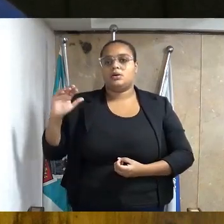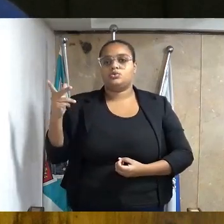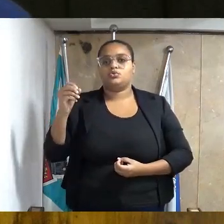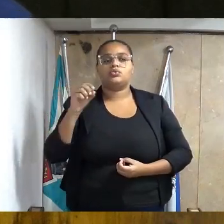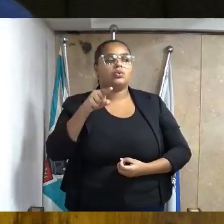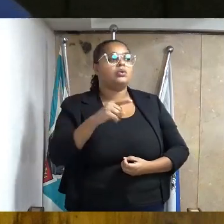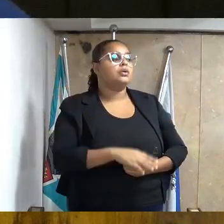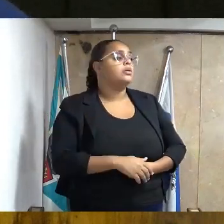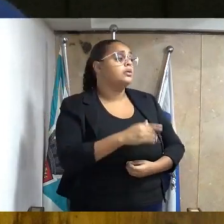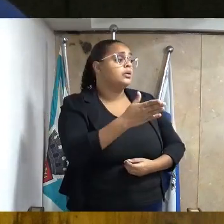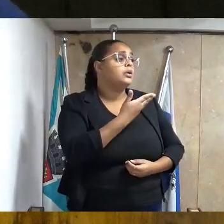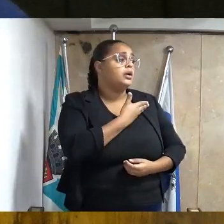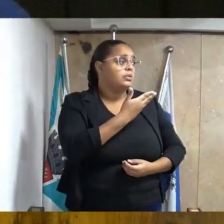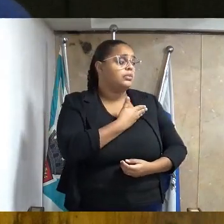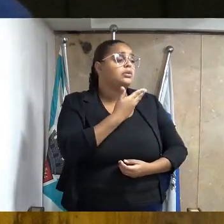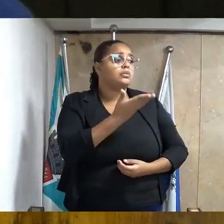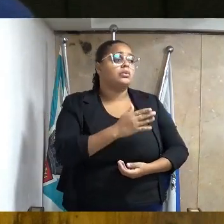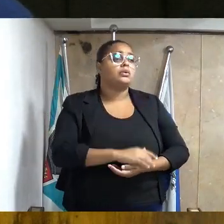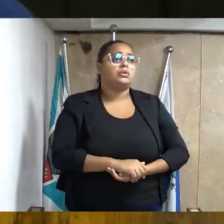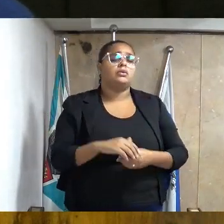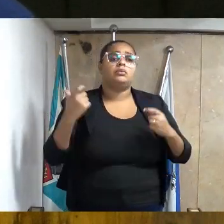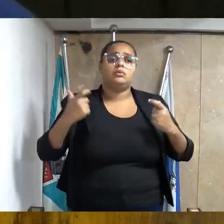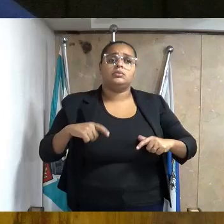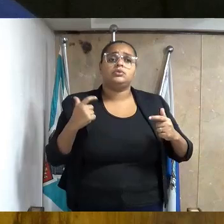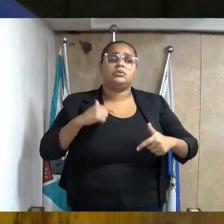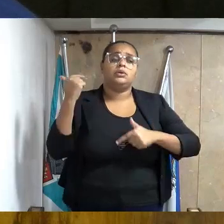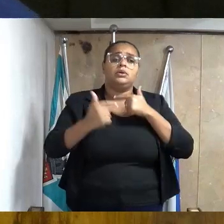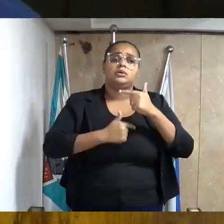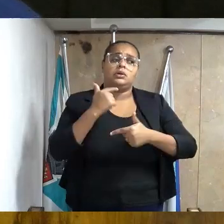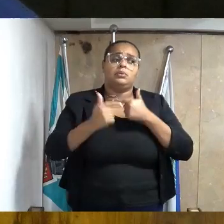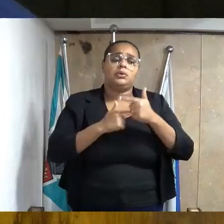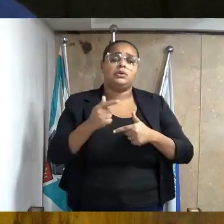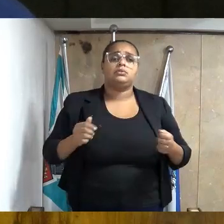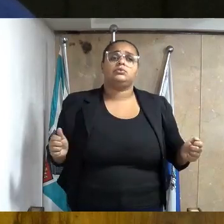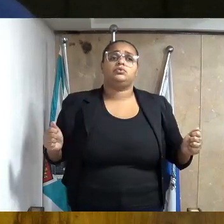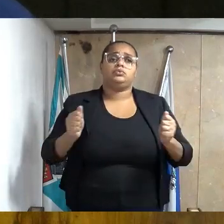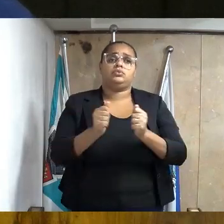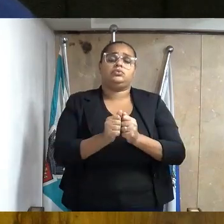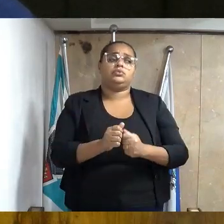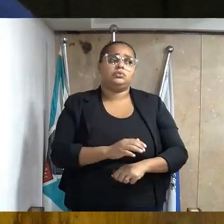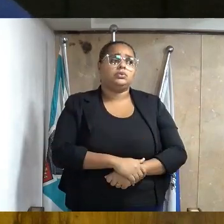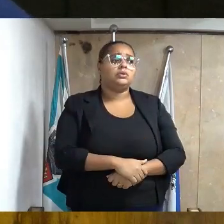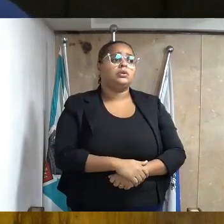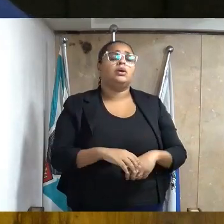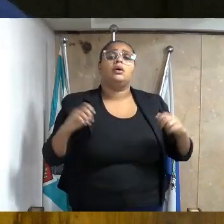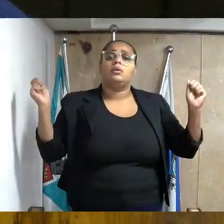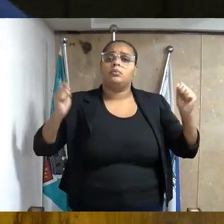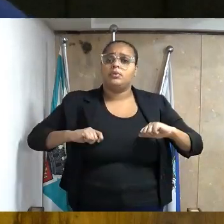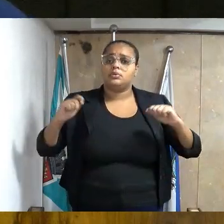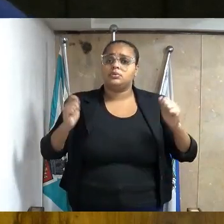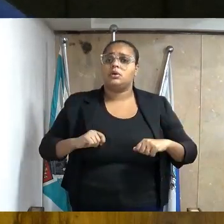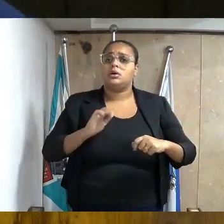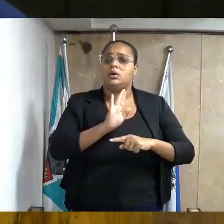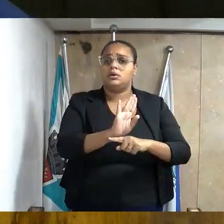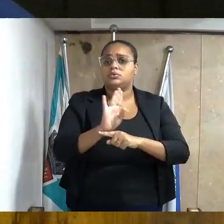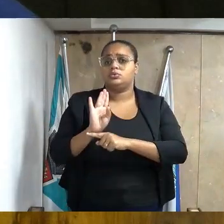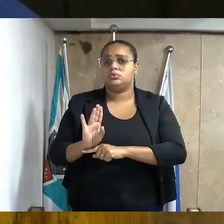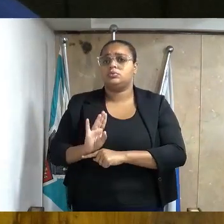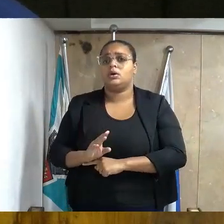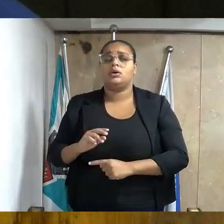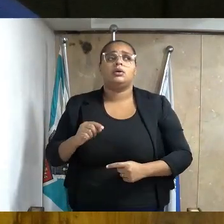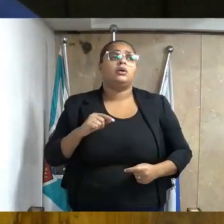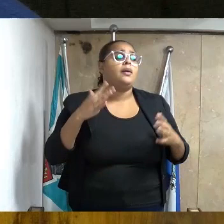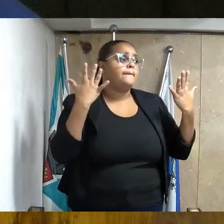pregressa desse grande amigo, aonde trabalhamos juntos na infância para poder ajudar as nossas